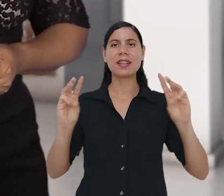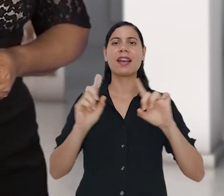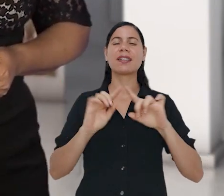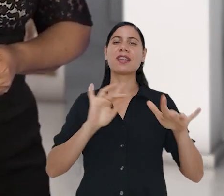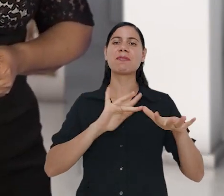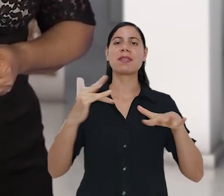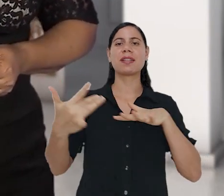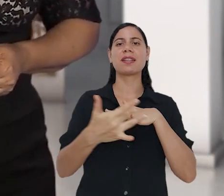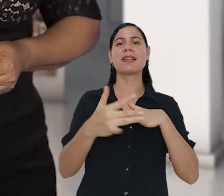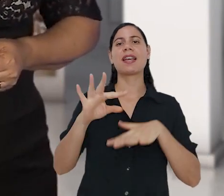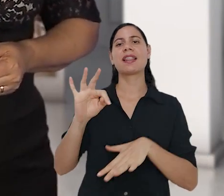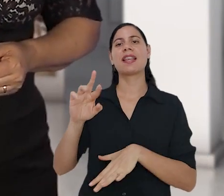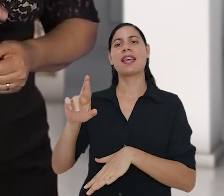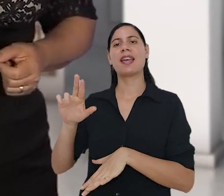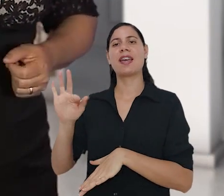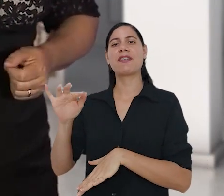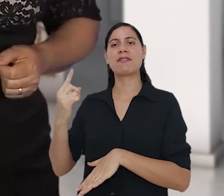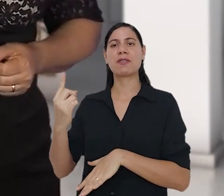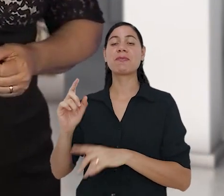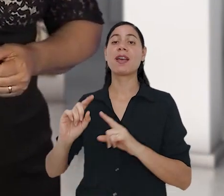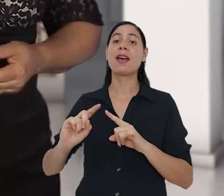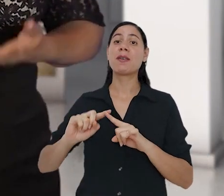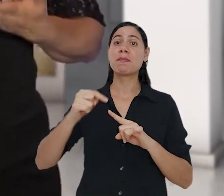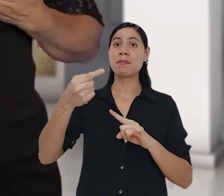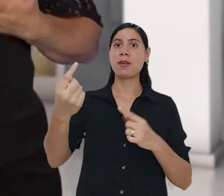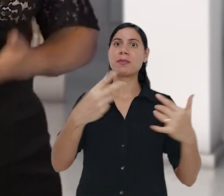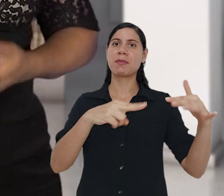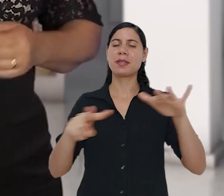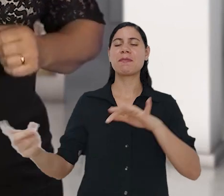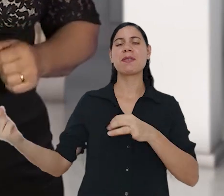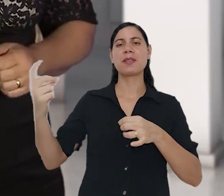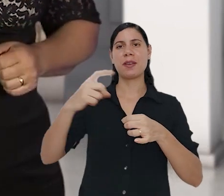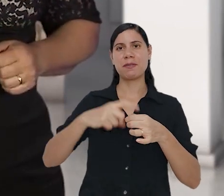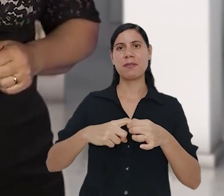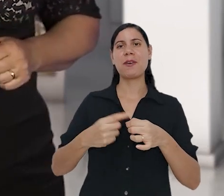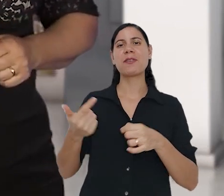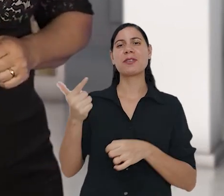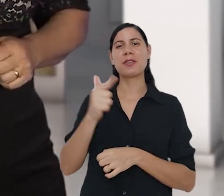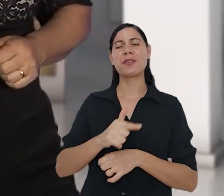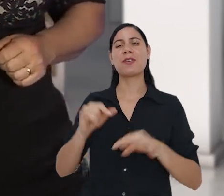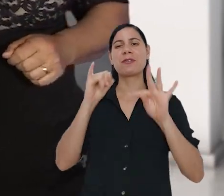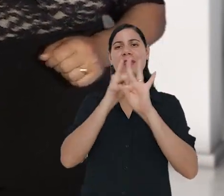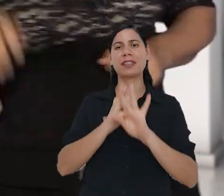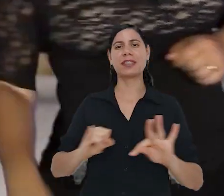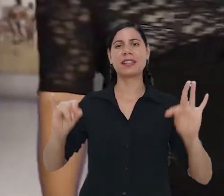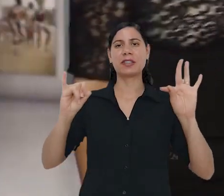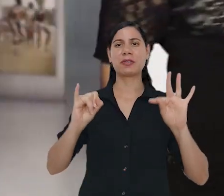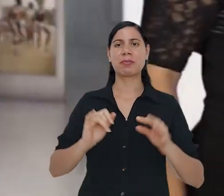sociais do TRF1. E a gente volta na semana que vem com mais um Inteiro Teor.